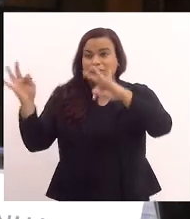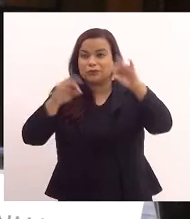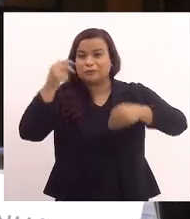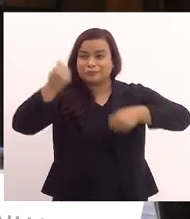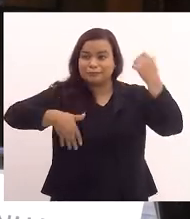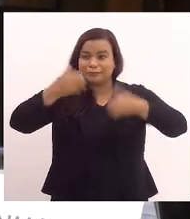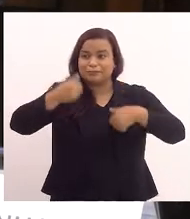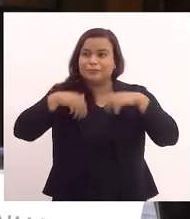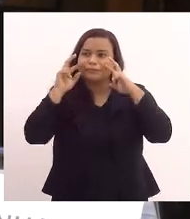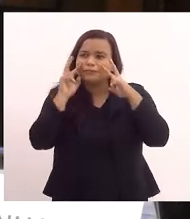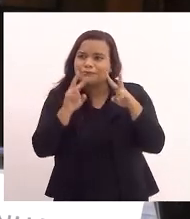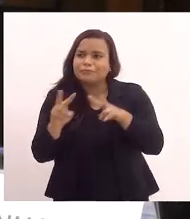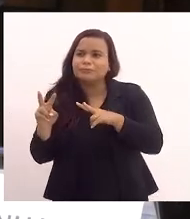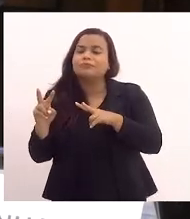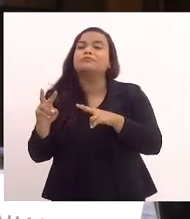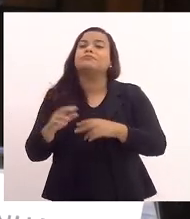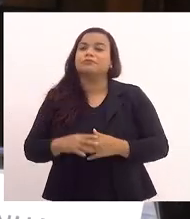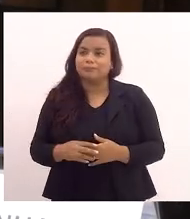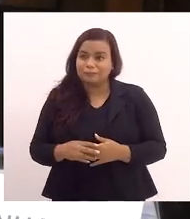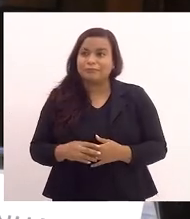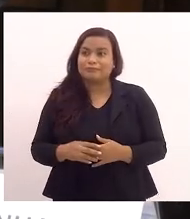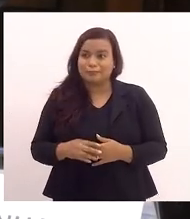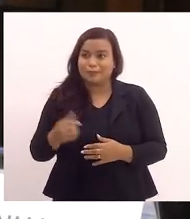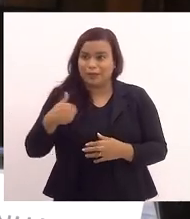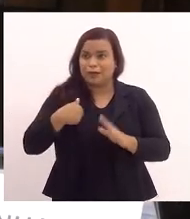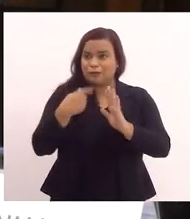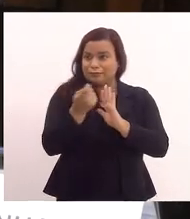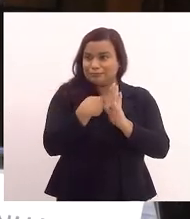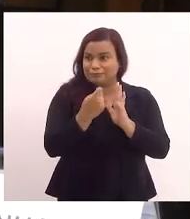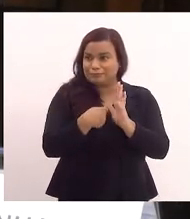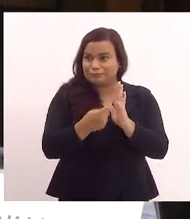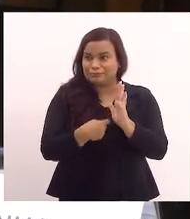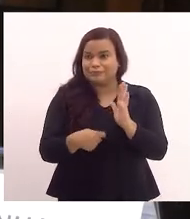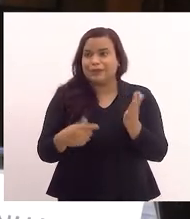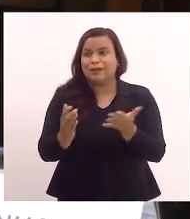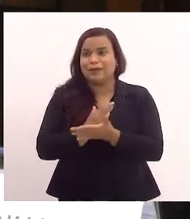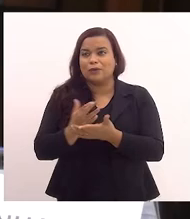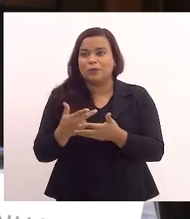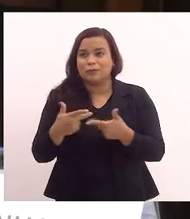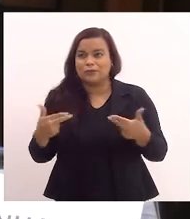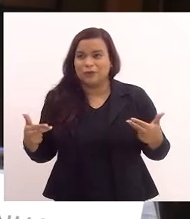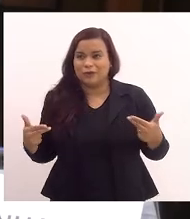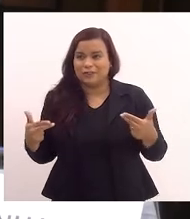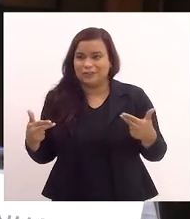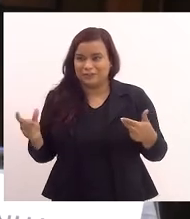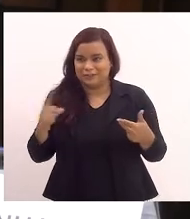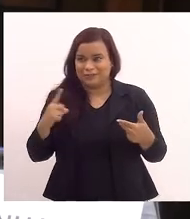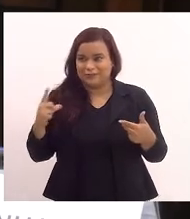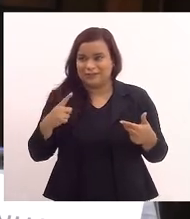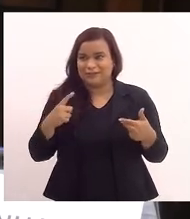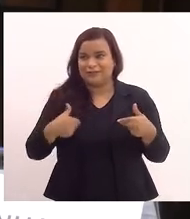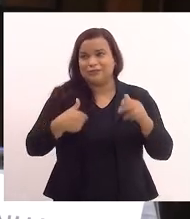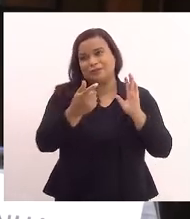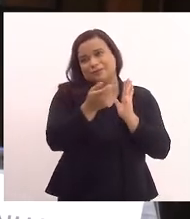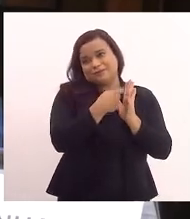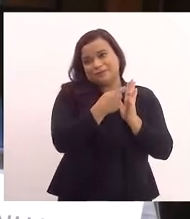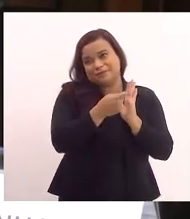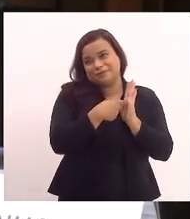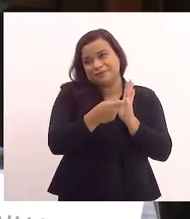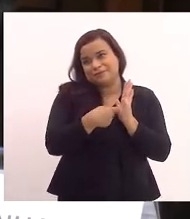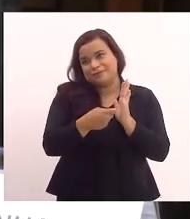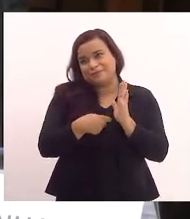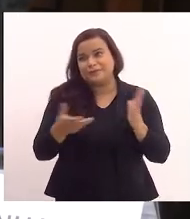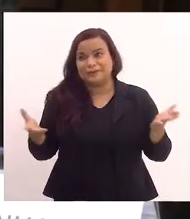vi aqui, eu fui rascunhando com essa caneta e com esse caderninho, eu fui rascunhando